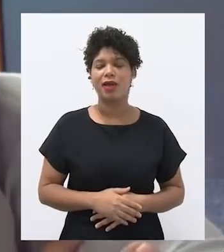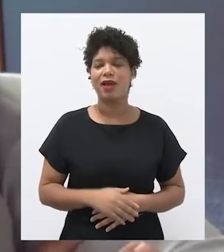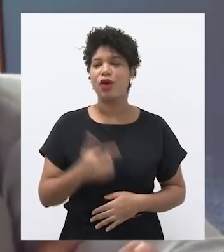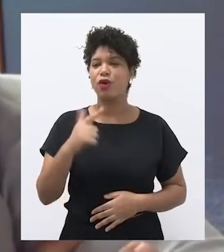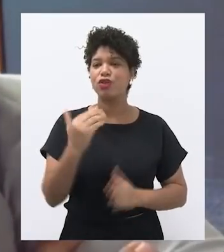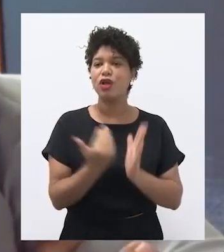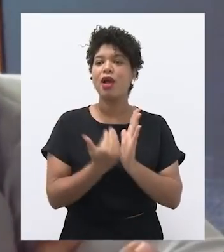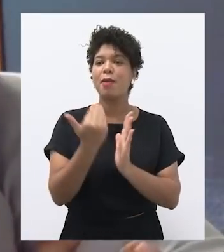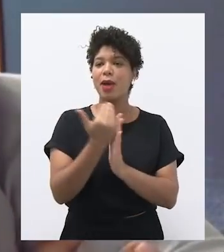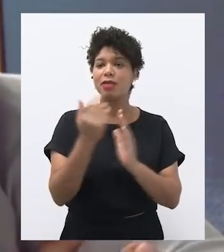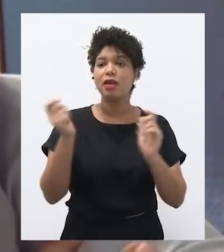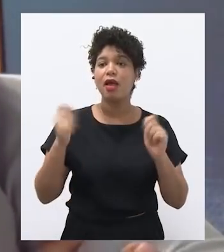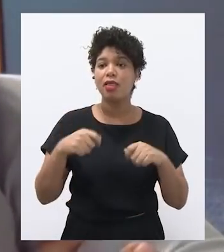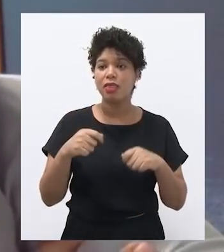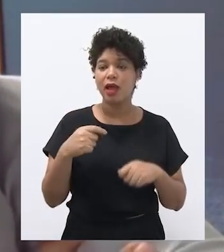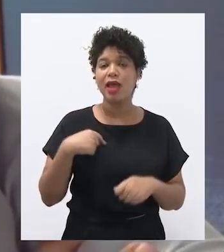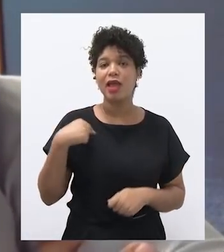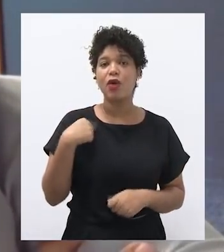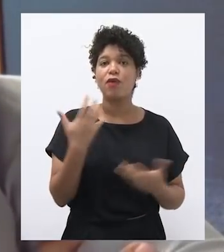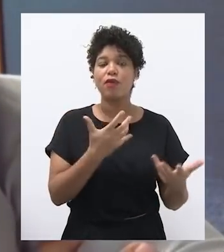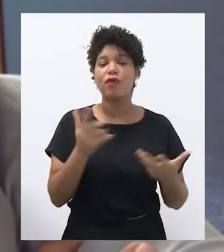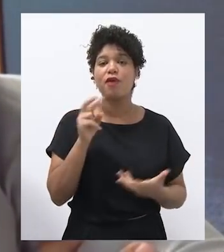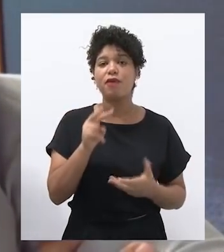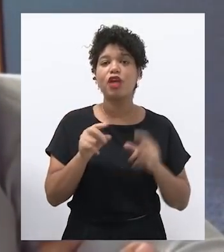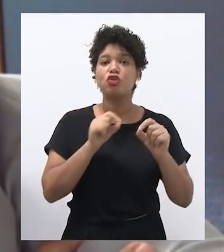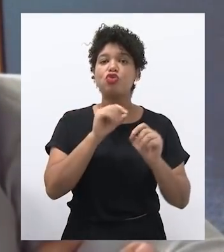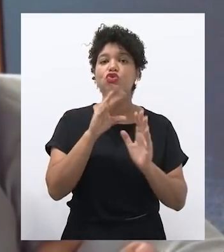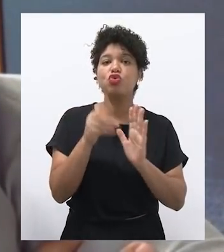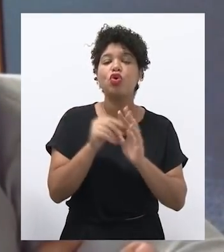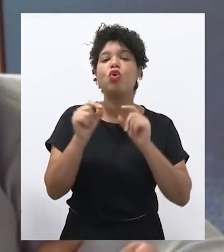que eu veja, não aquilo que eu quero ver.